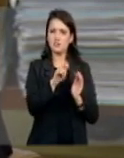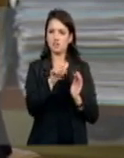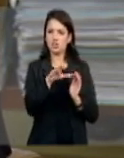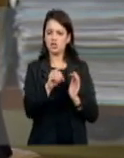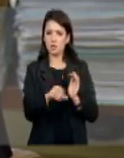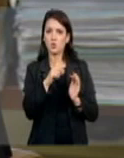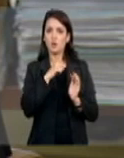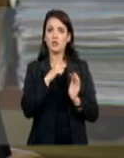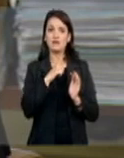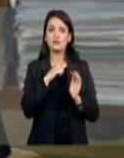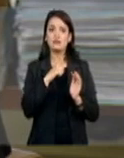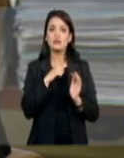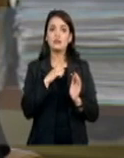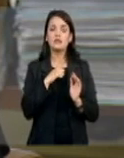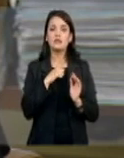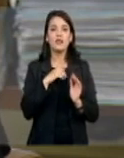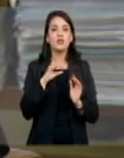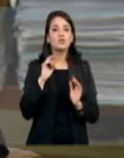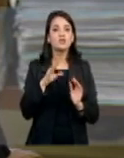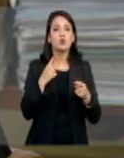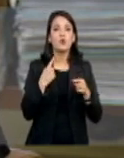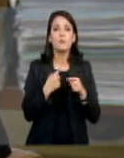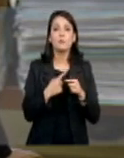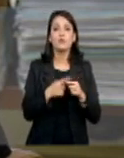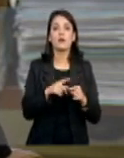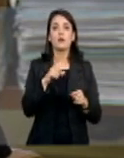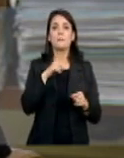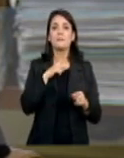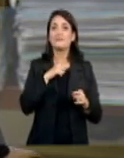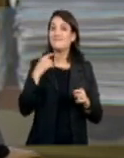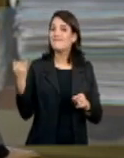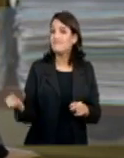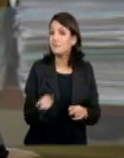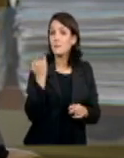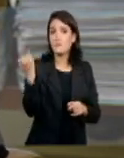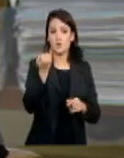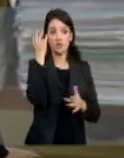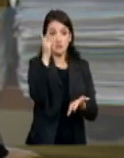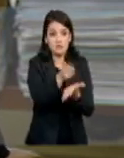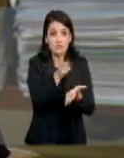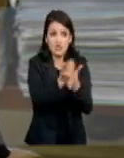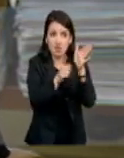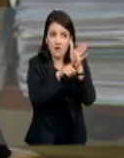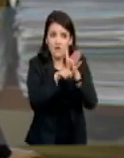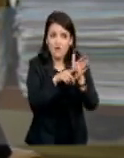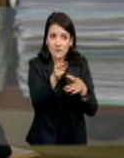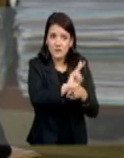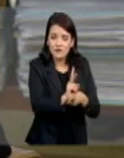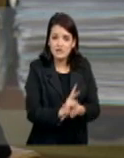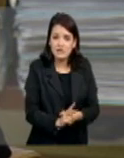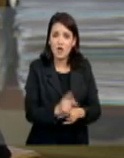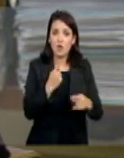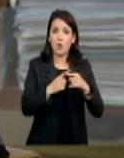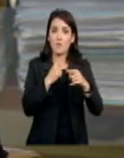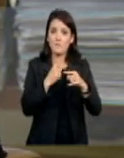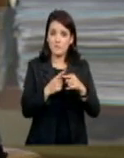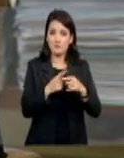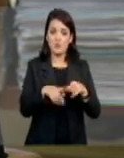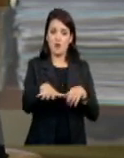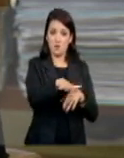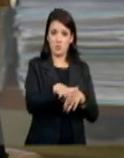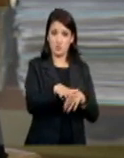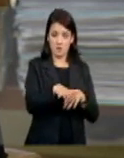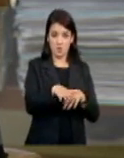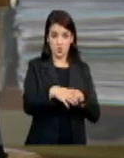unicamente em razão de pretensões de caráter estritamente fiscal para efeito de permitir ao poder público tributante a